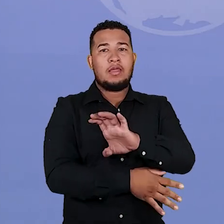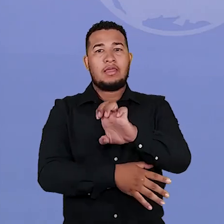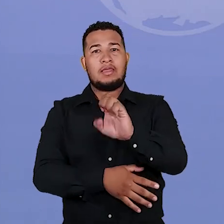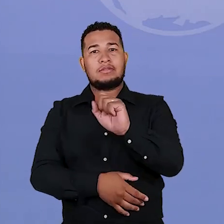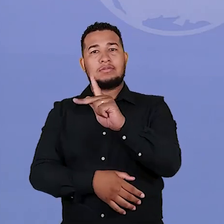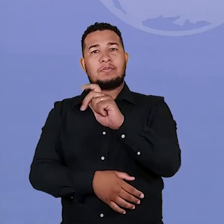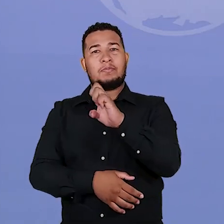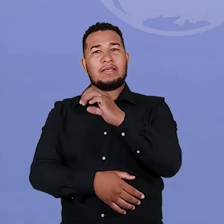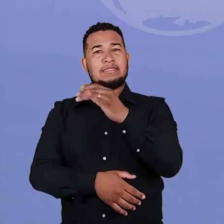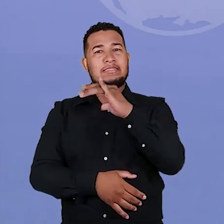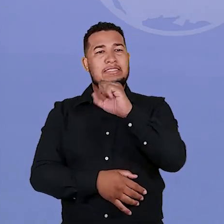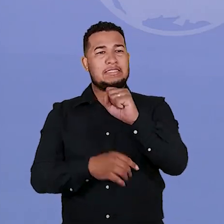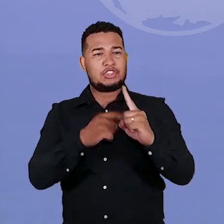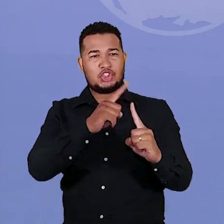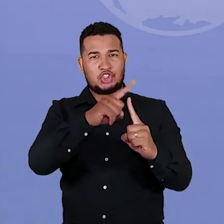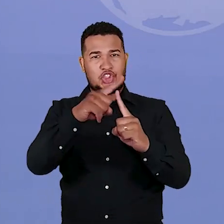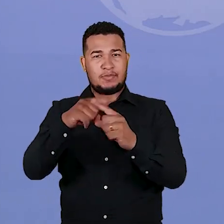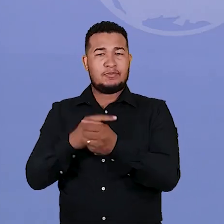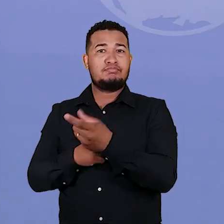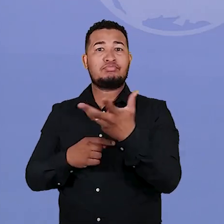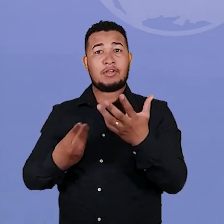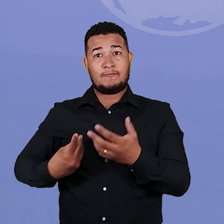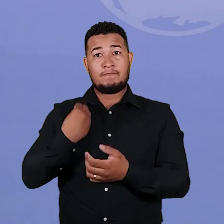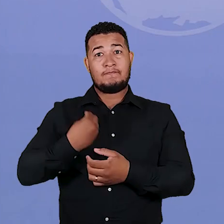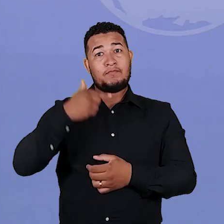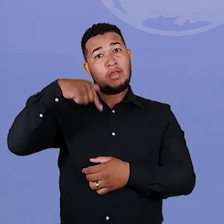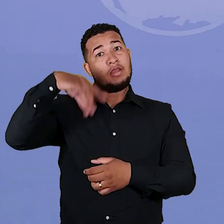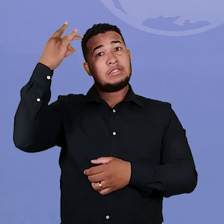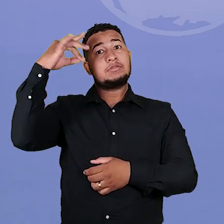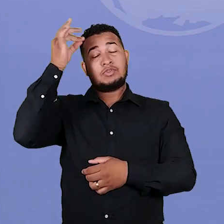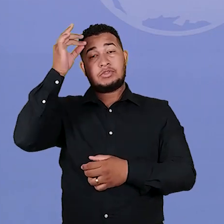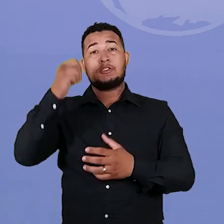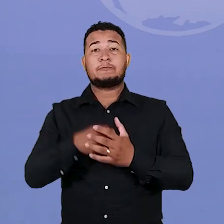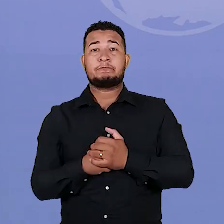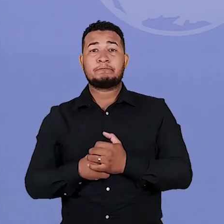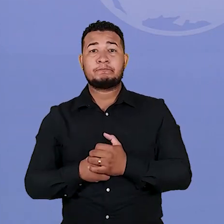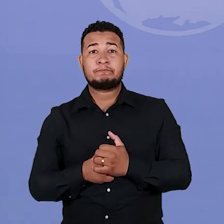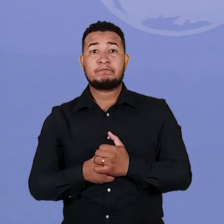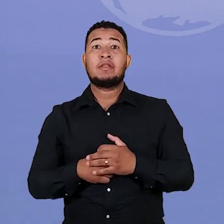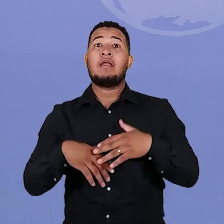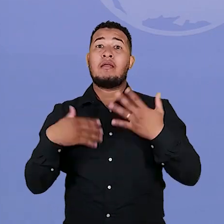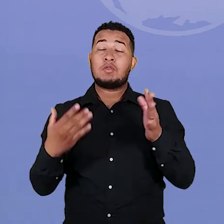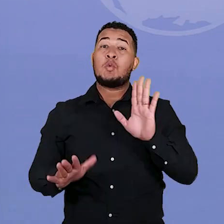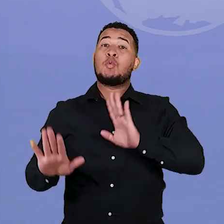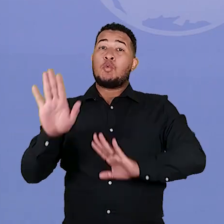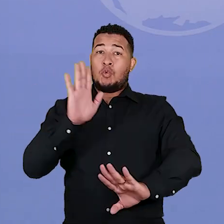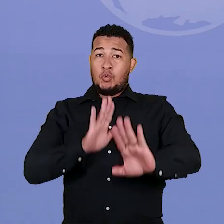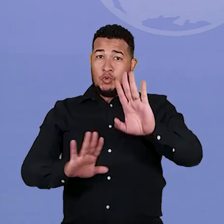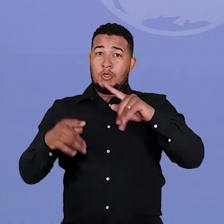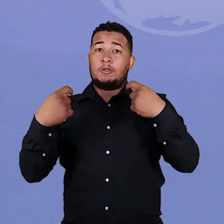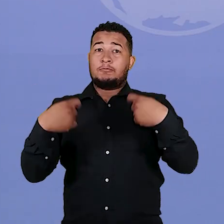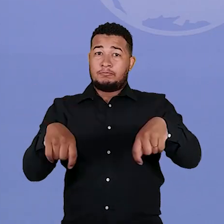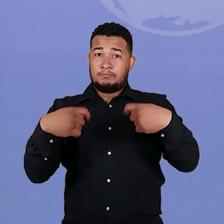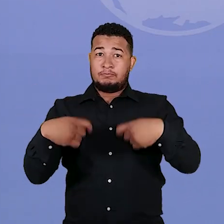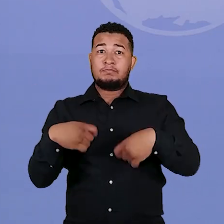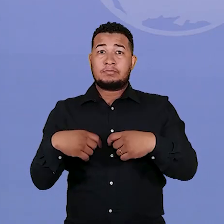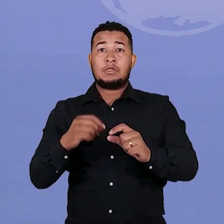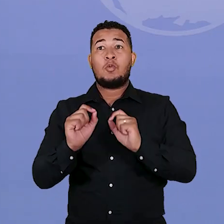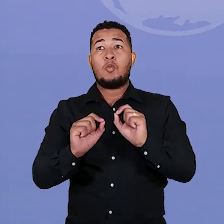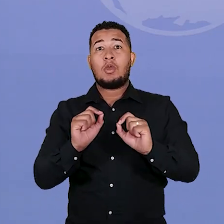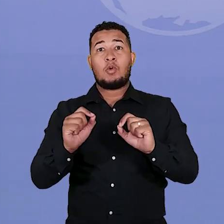extinguindo várias espécies que existiam aqui no Espírito Santo, tá? Então, muito cuidado,